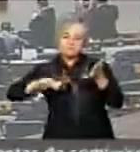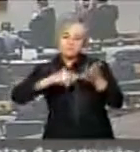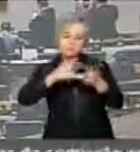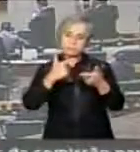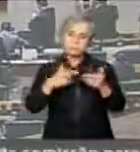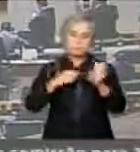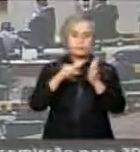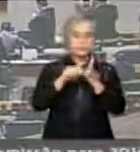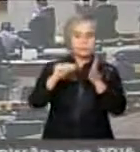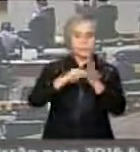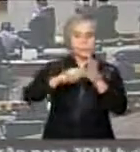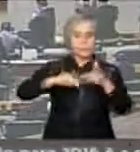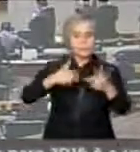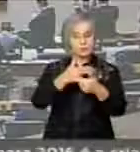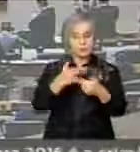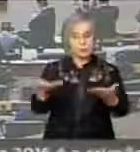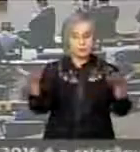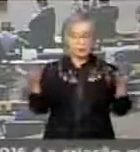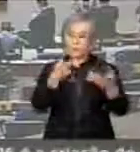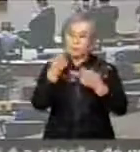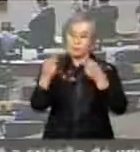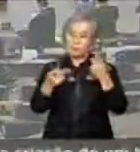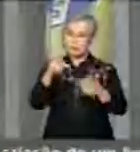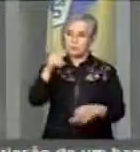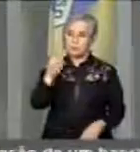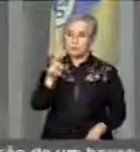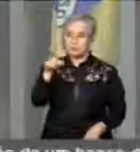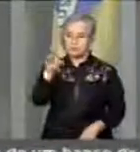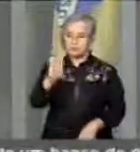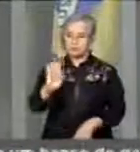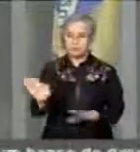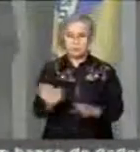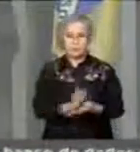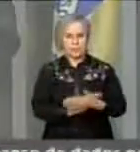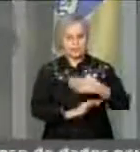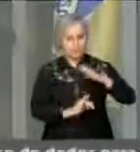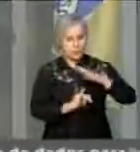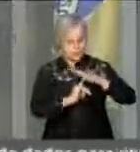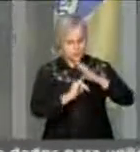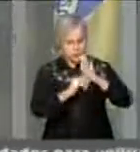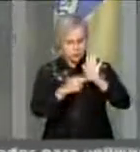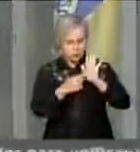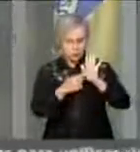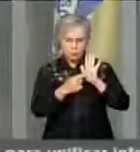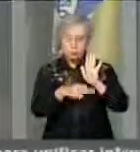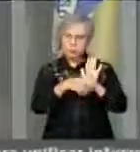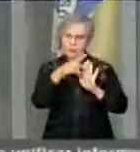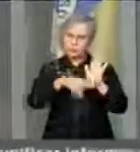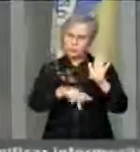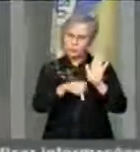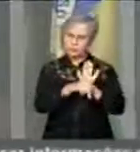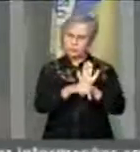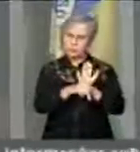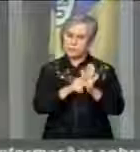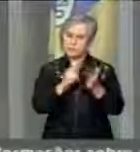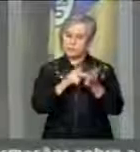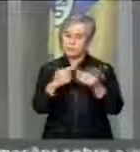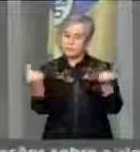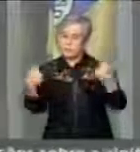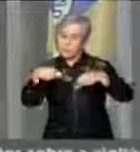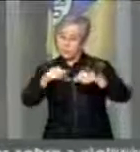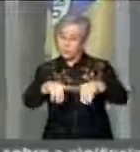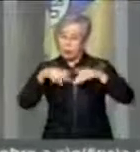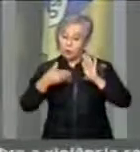destaque do PSDB. O Instituto da Medida Provisória é um instituto contra o